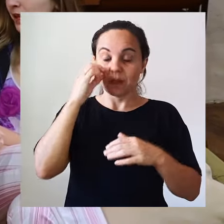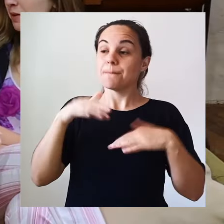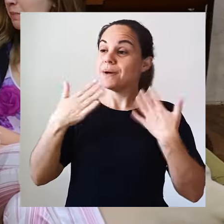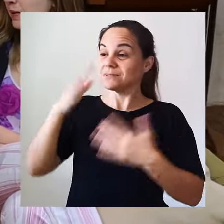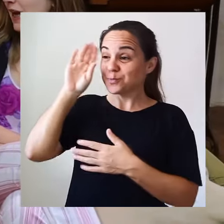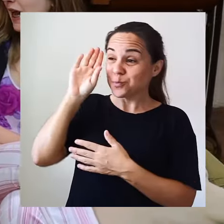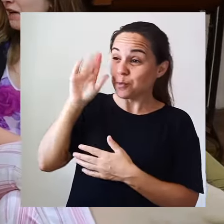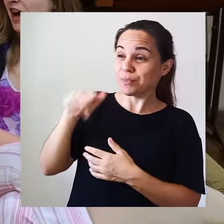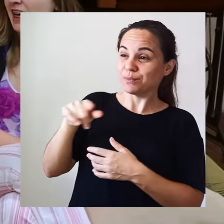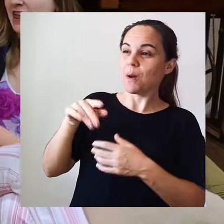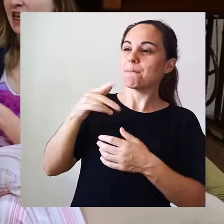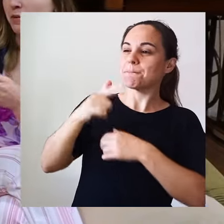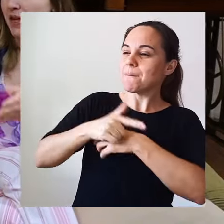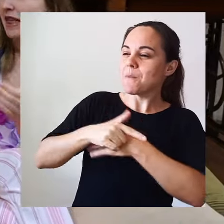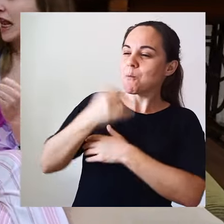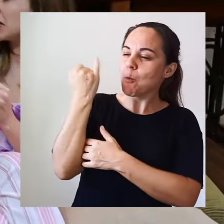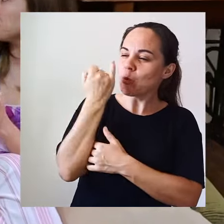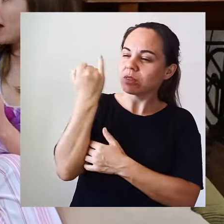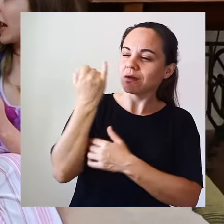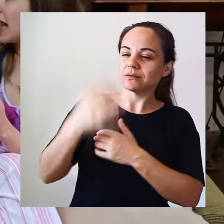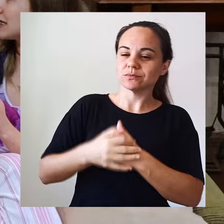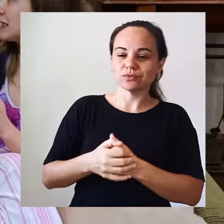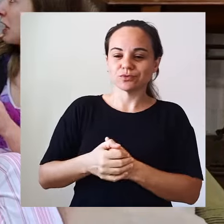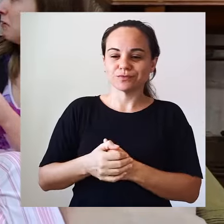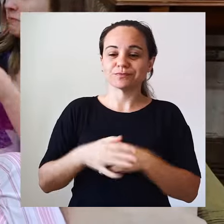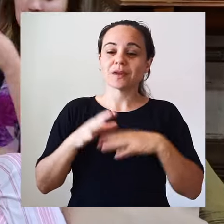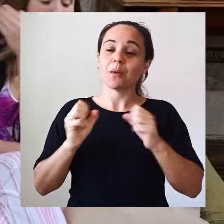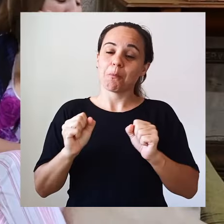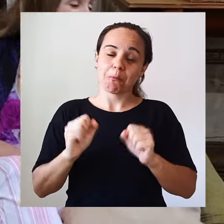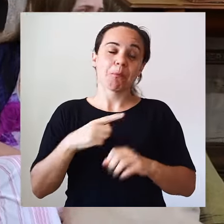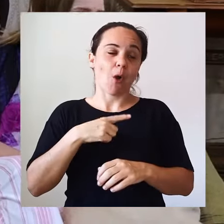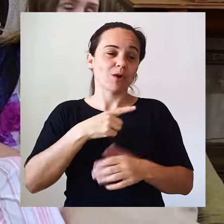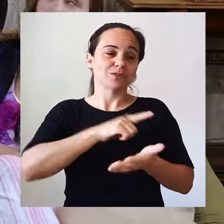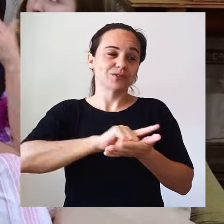importante, Naí! Pra gravar aqui, de repente ela limpa a casa e...